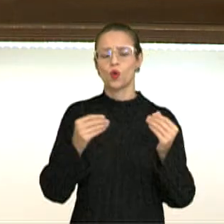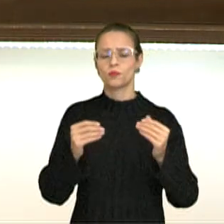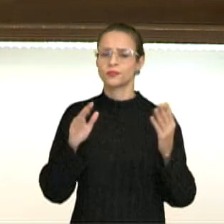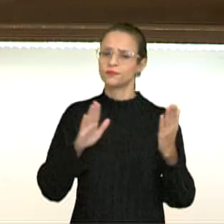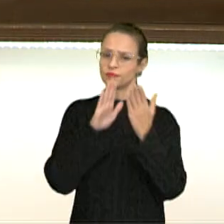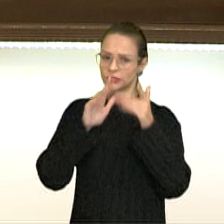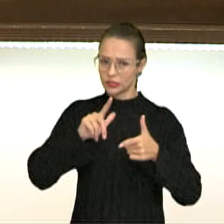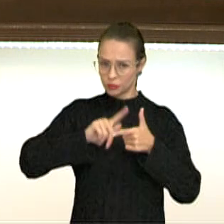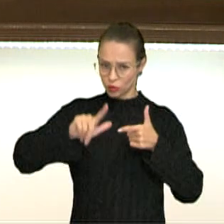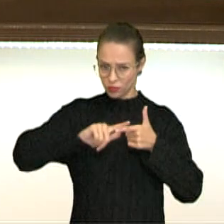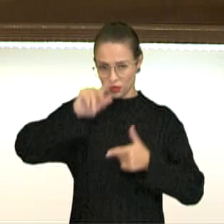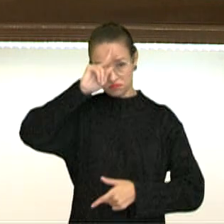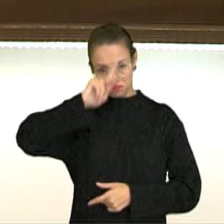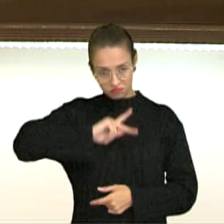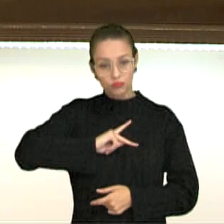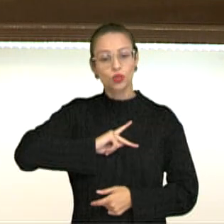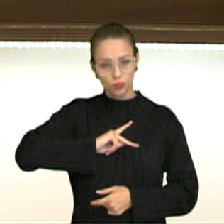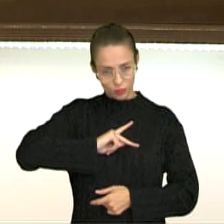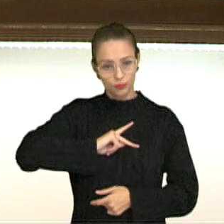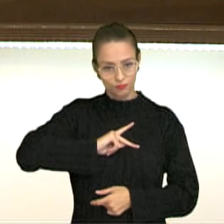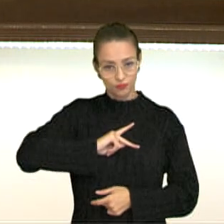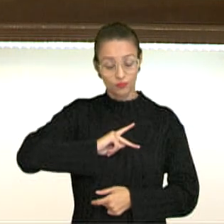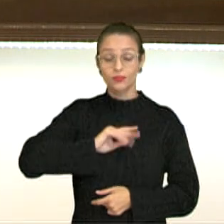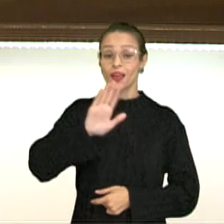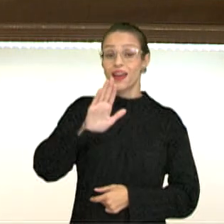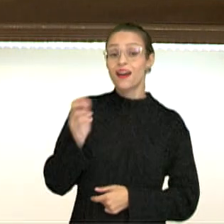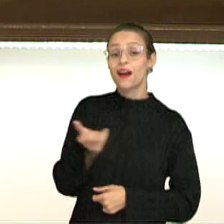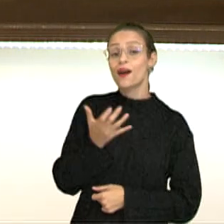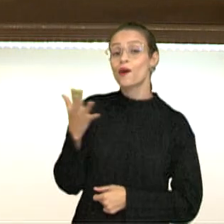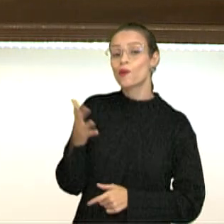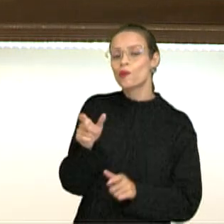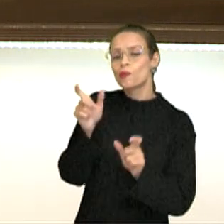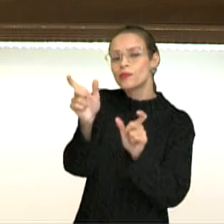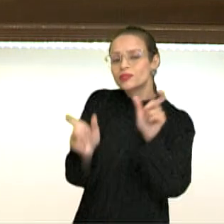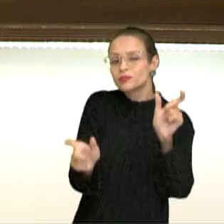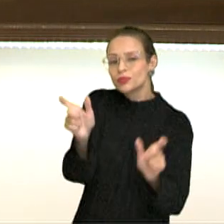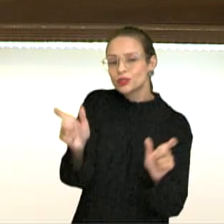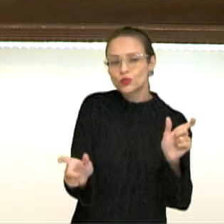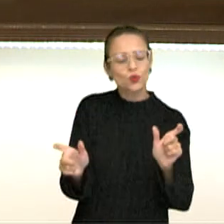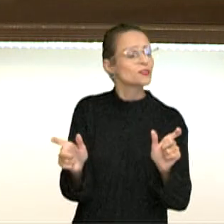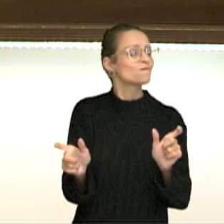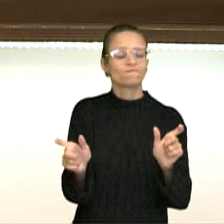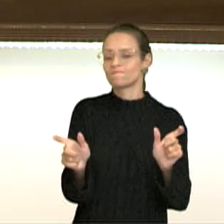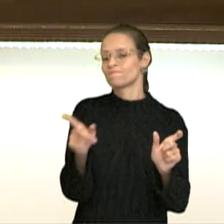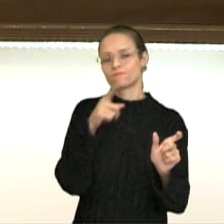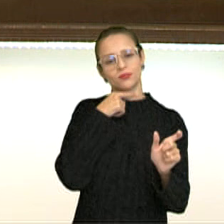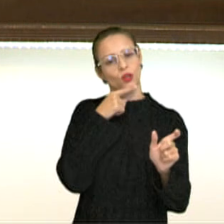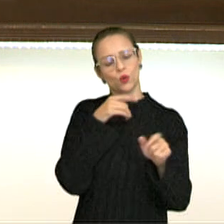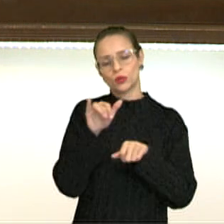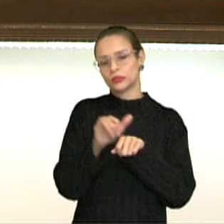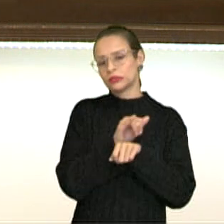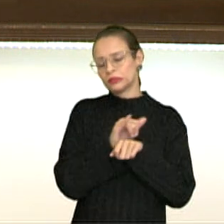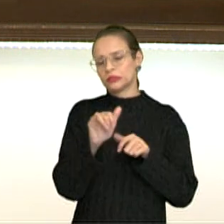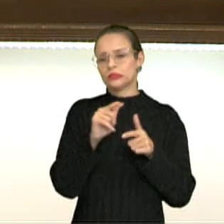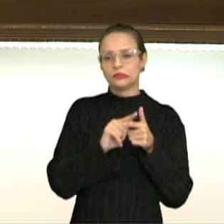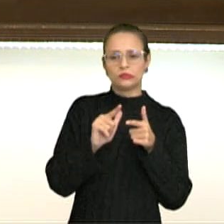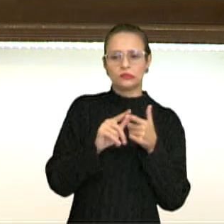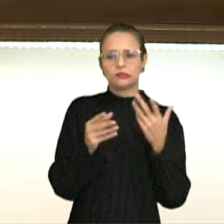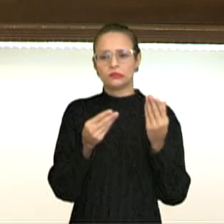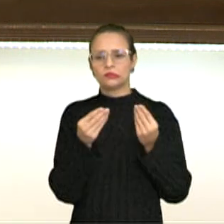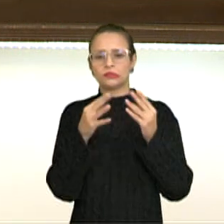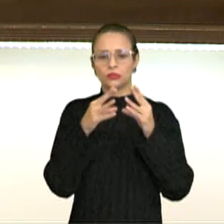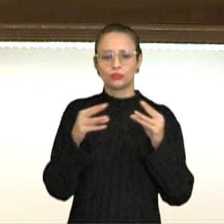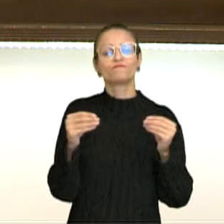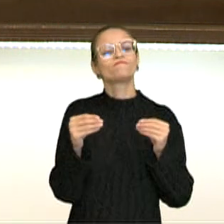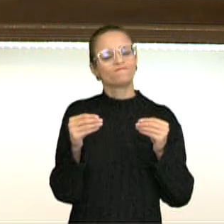que acontecem com si próprio. E aí algumas dessas pessoas que não conseguem lidar bem com as adversidades